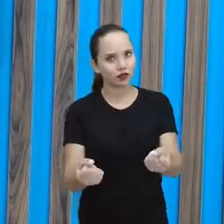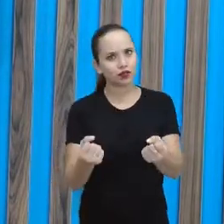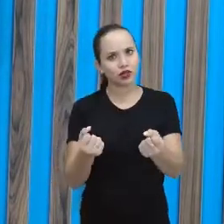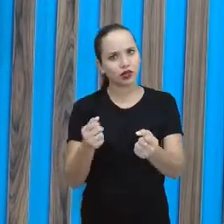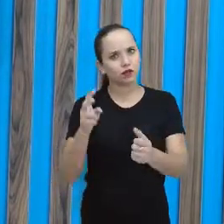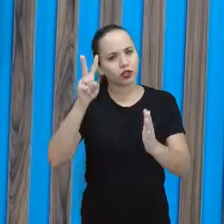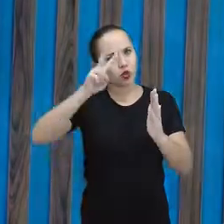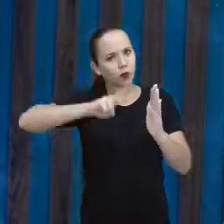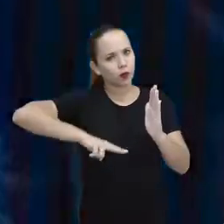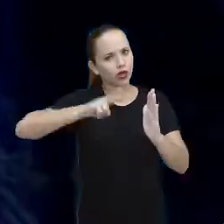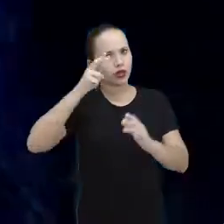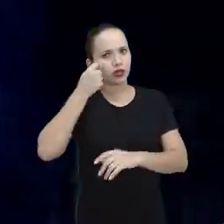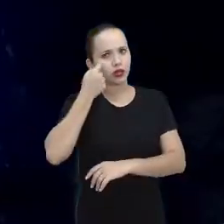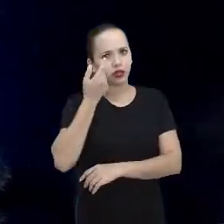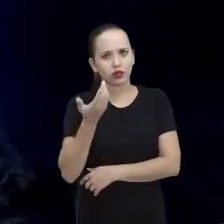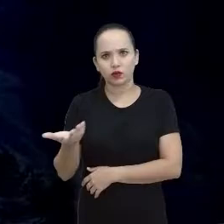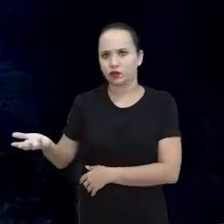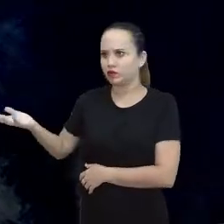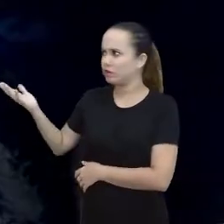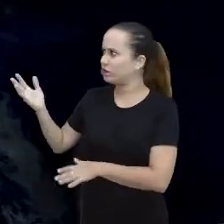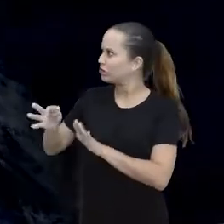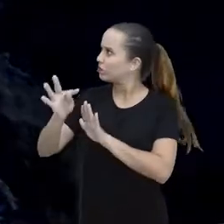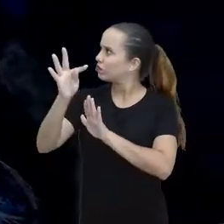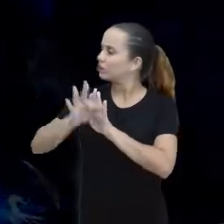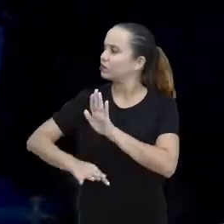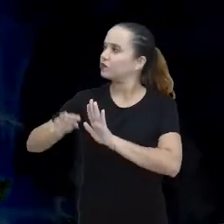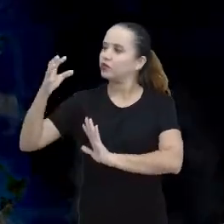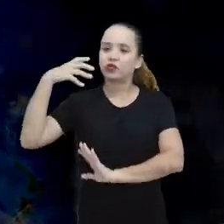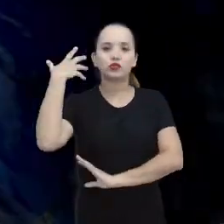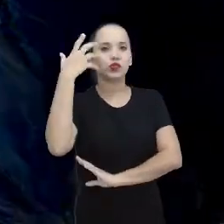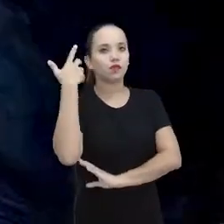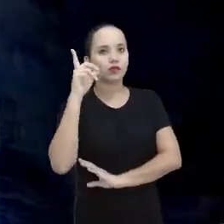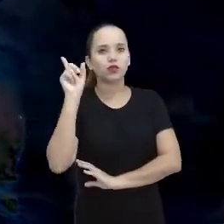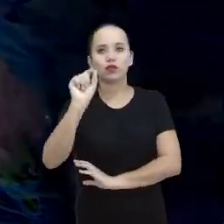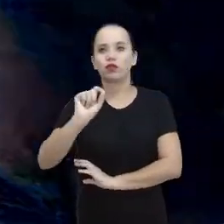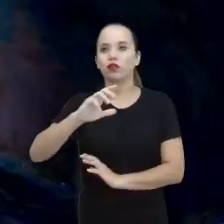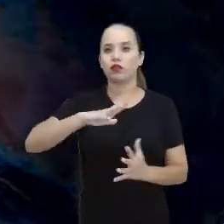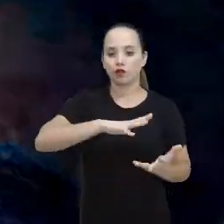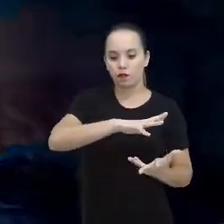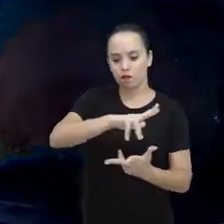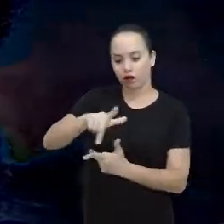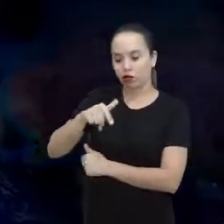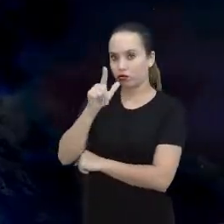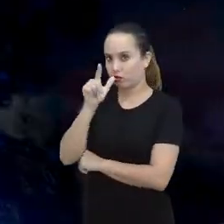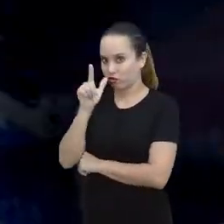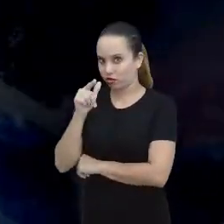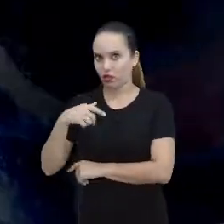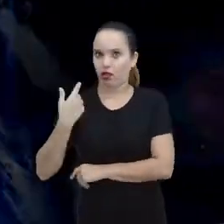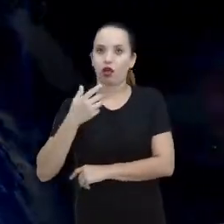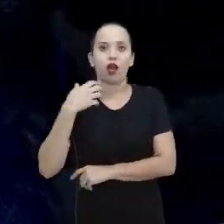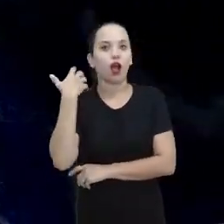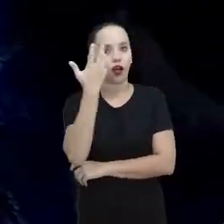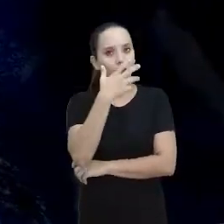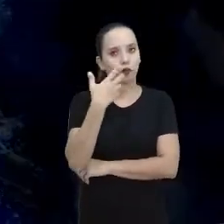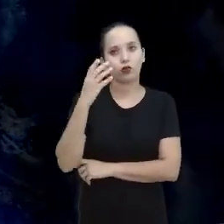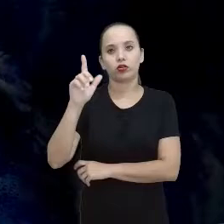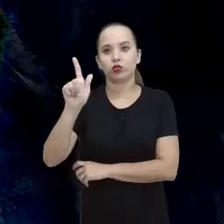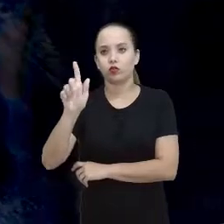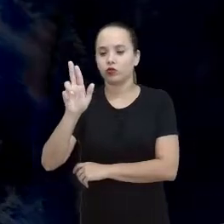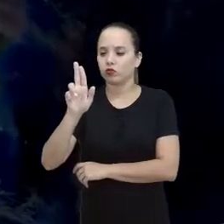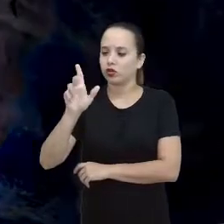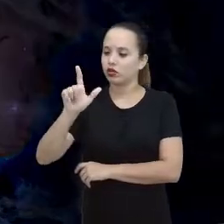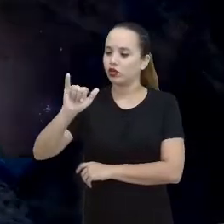dar uma olhadinha aí nesse trecho da música Planeta Água, de Guilherme Arantes, né? Essa música